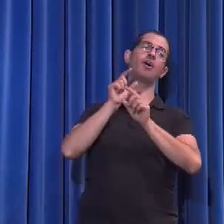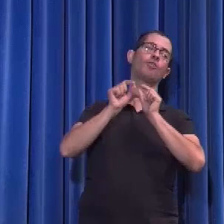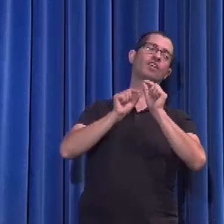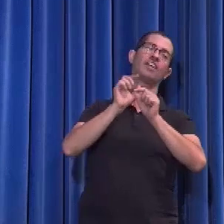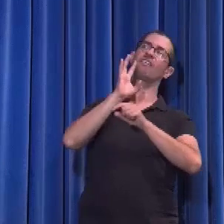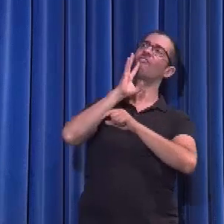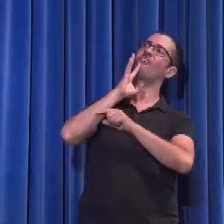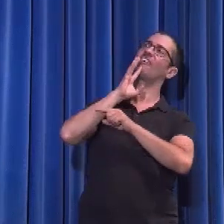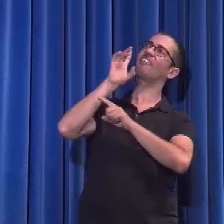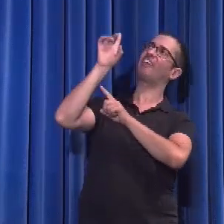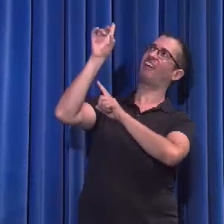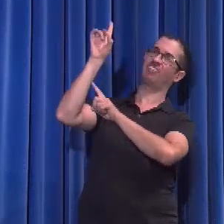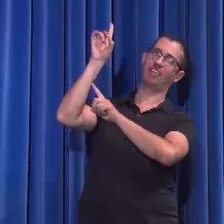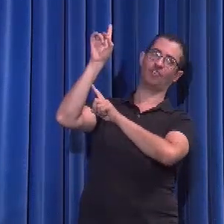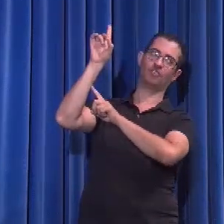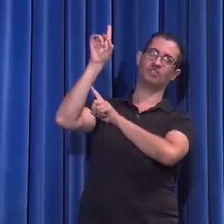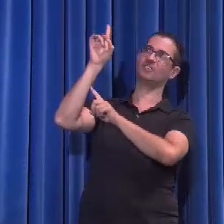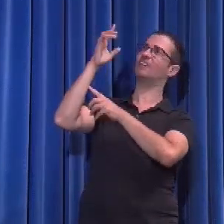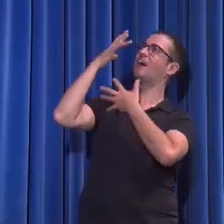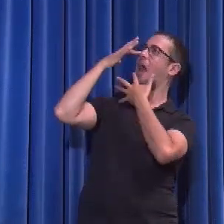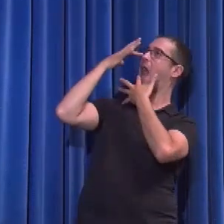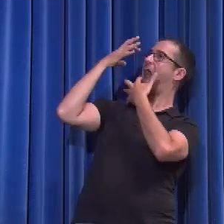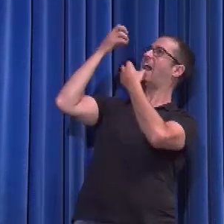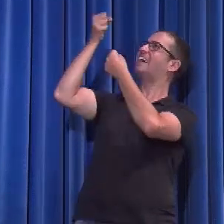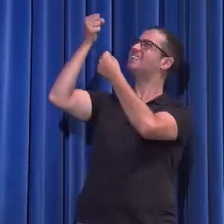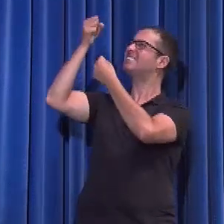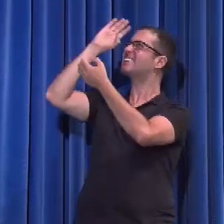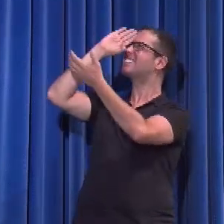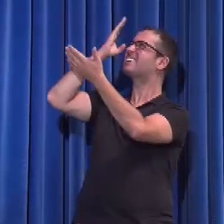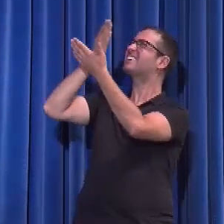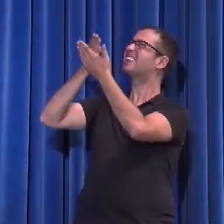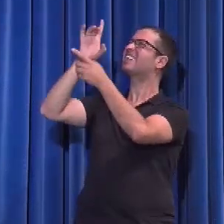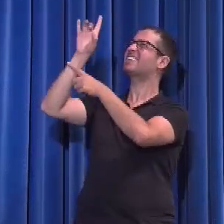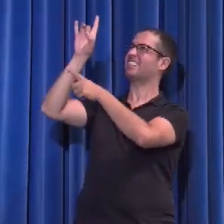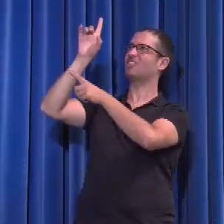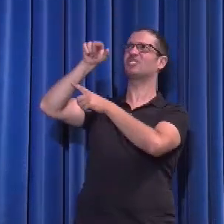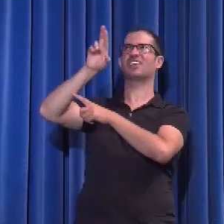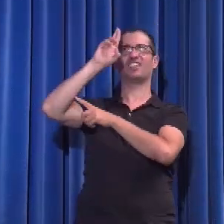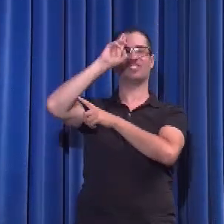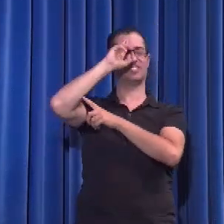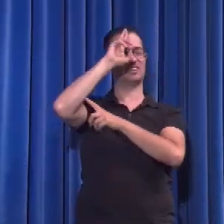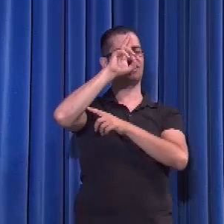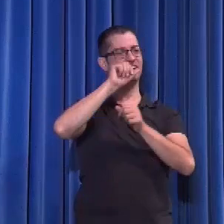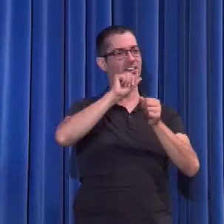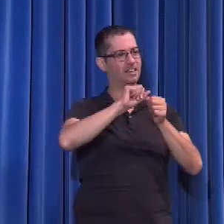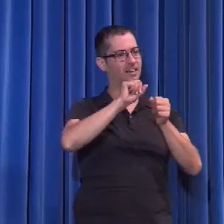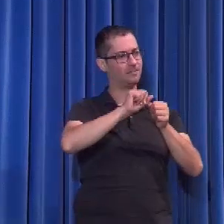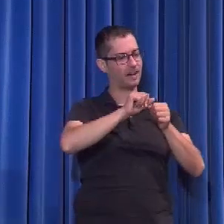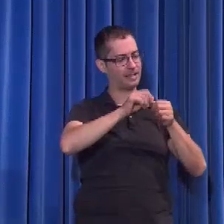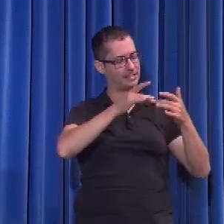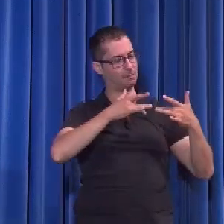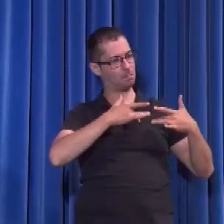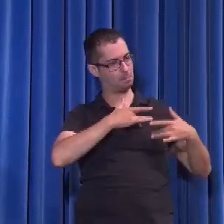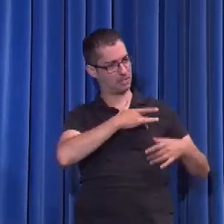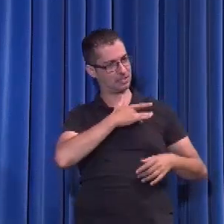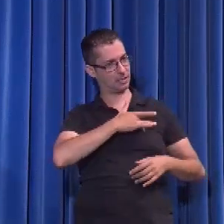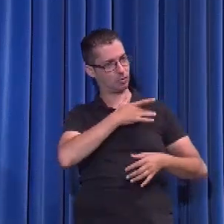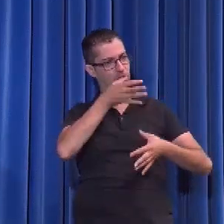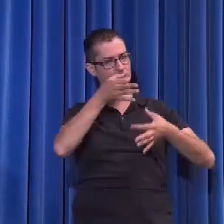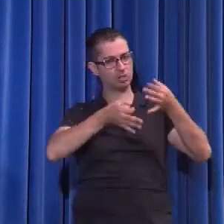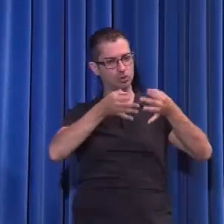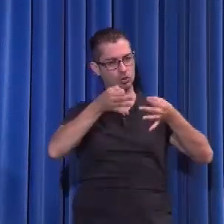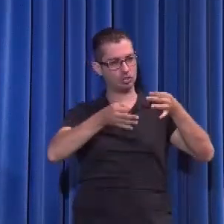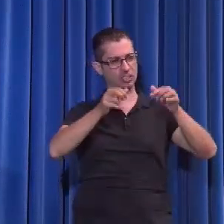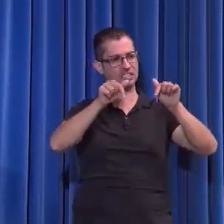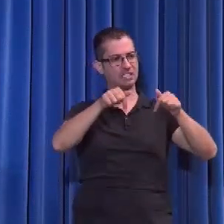a Deus e saber que Ele é o Senhor, e que Ele faz misericórdia, juízo e justiça na terra, e